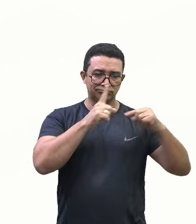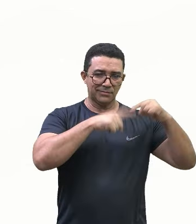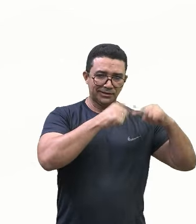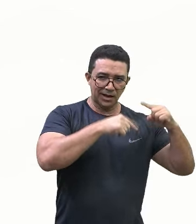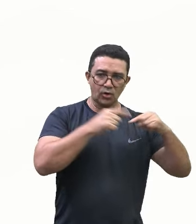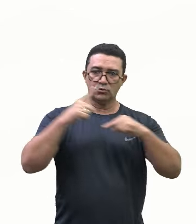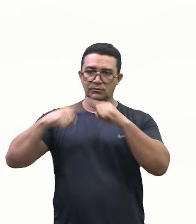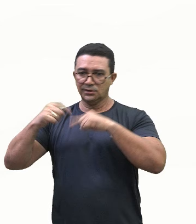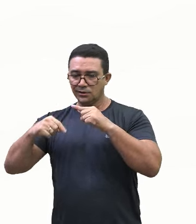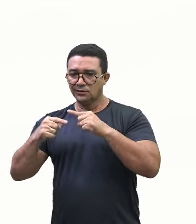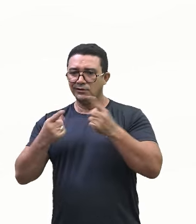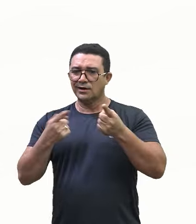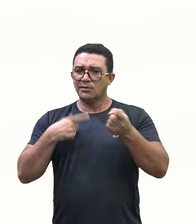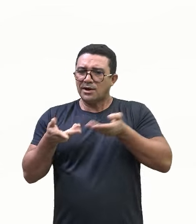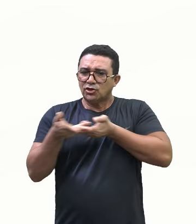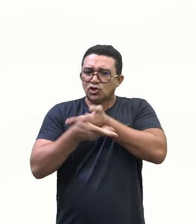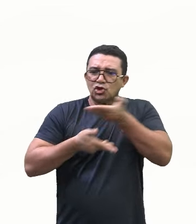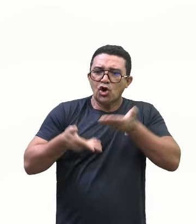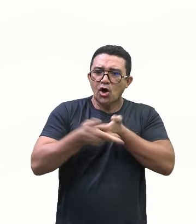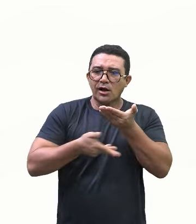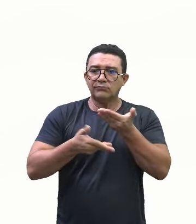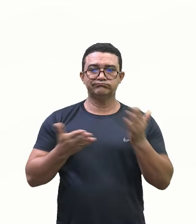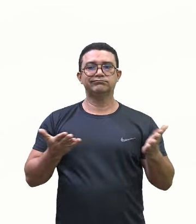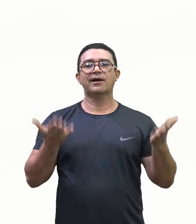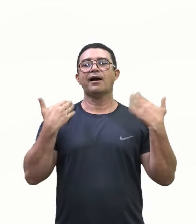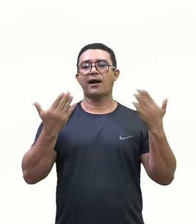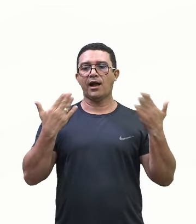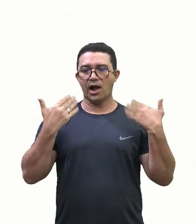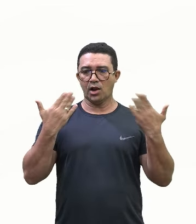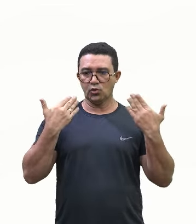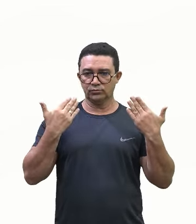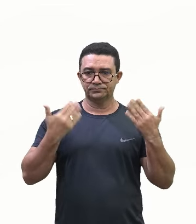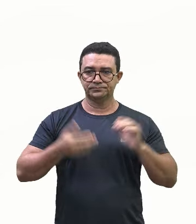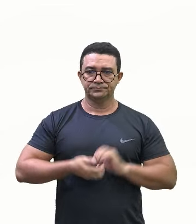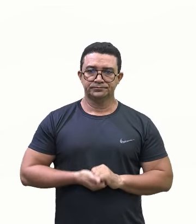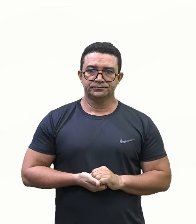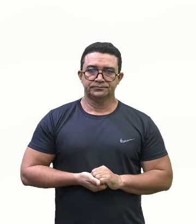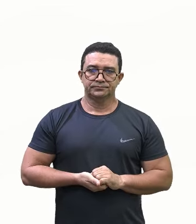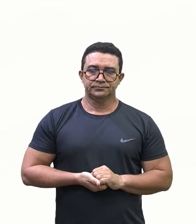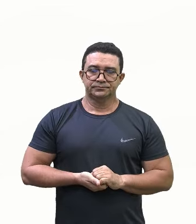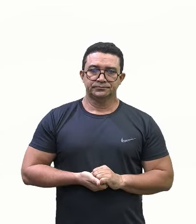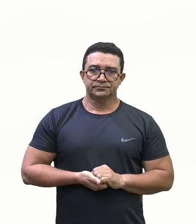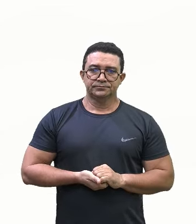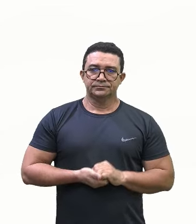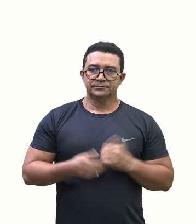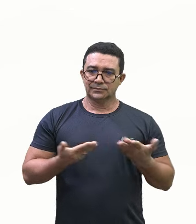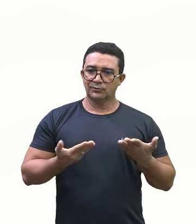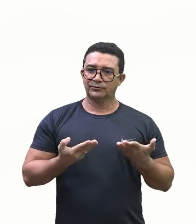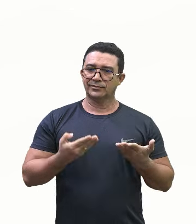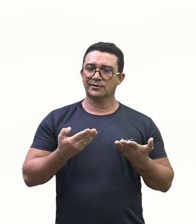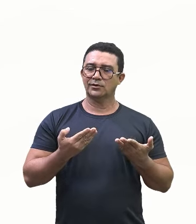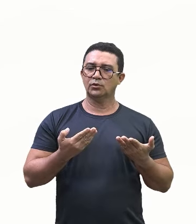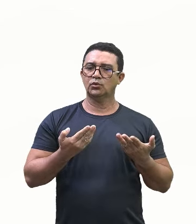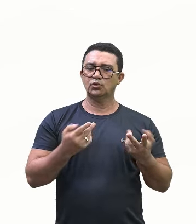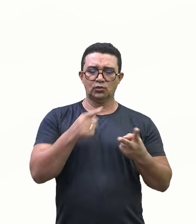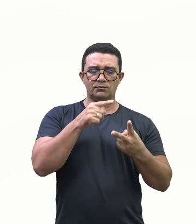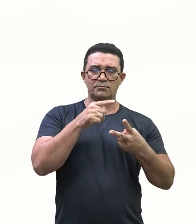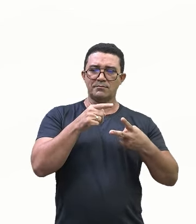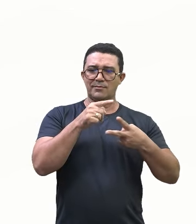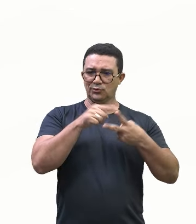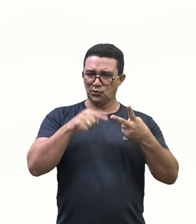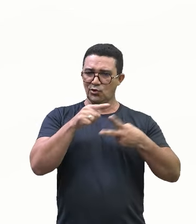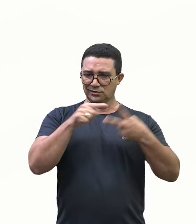vão trocar calor. E aí nessa troca de calor, à medida que está acontecendo isso, eles vão se